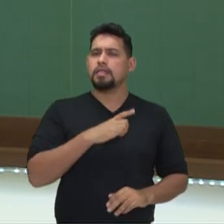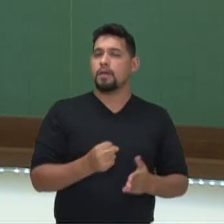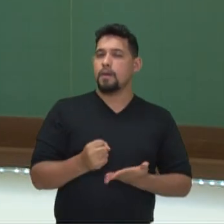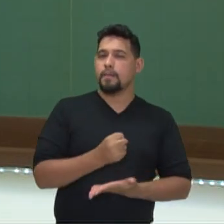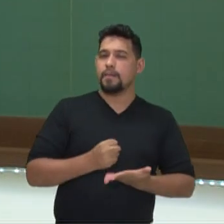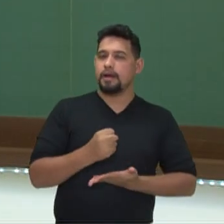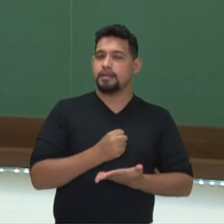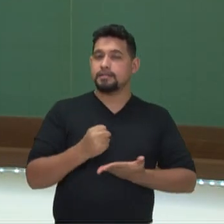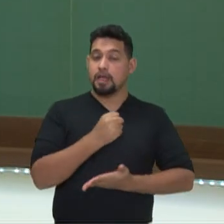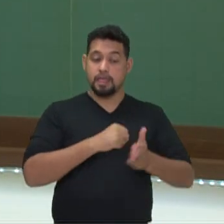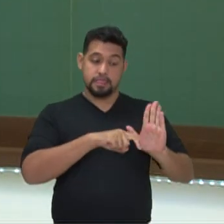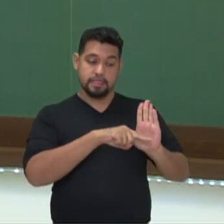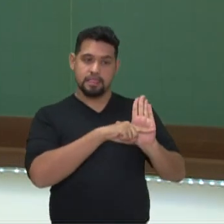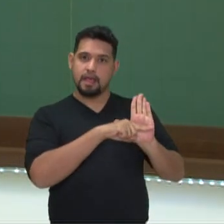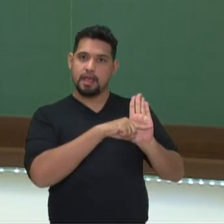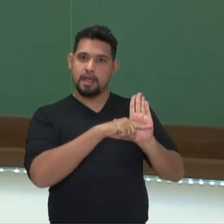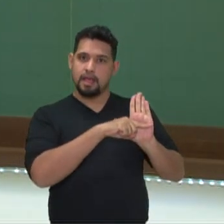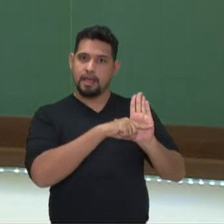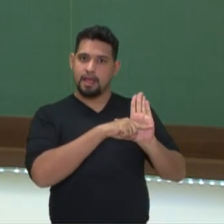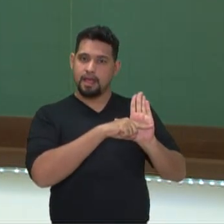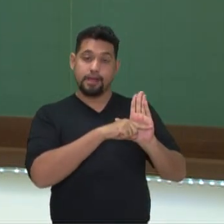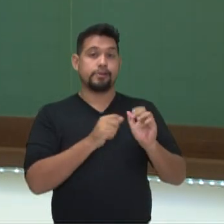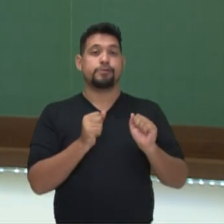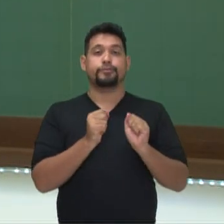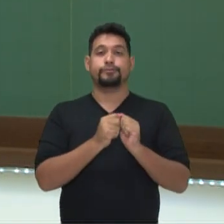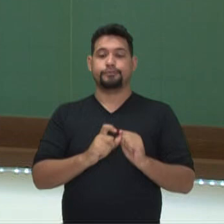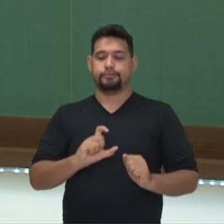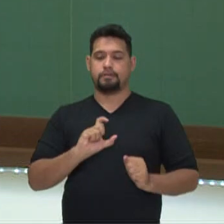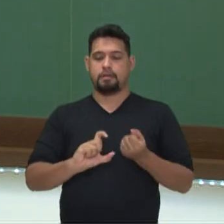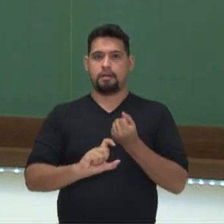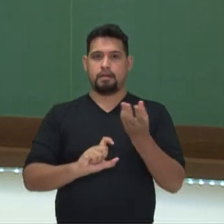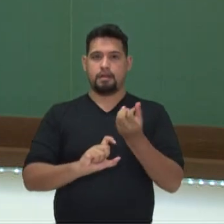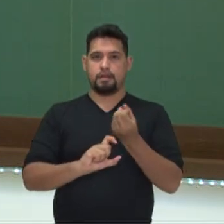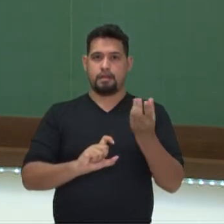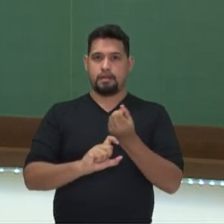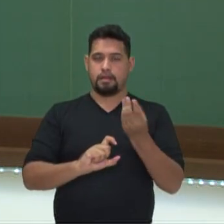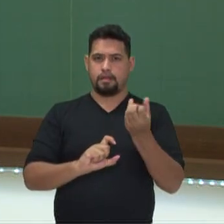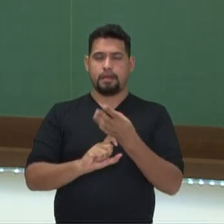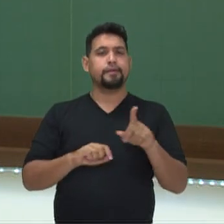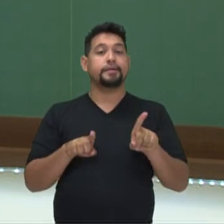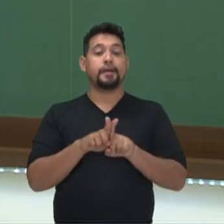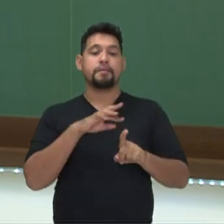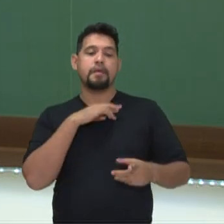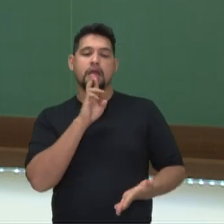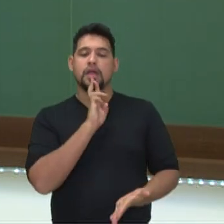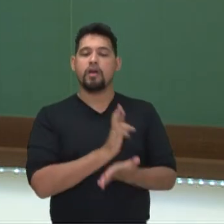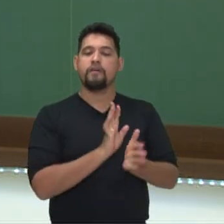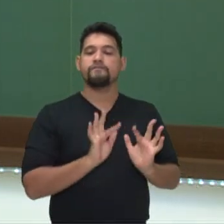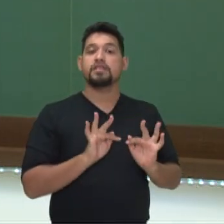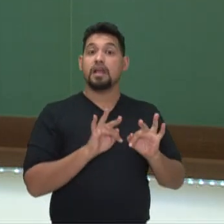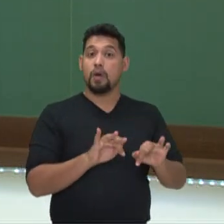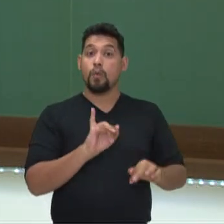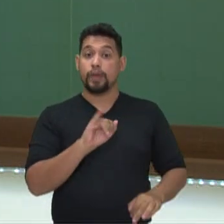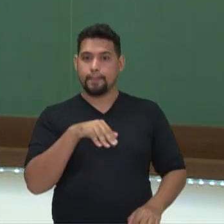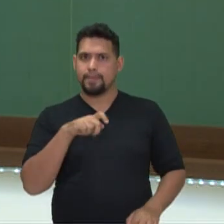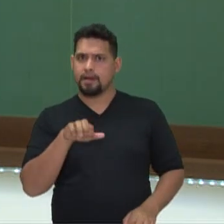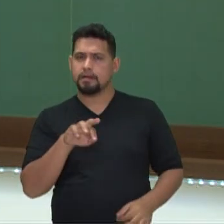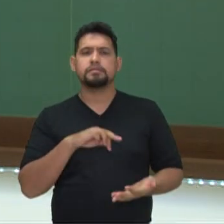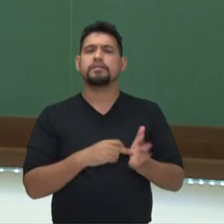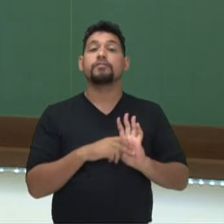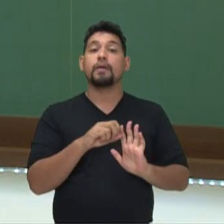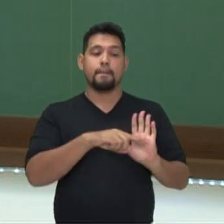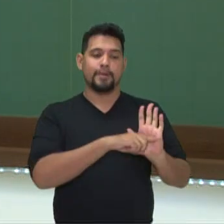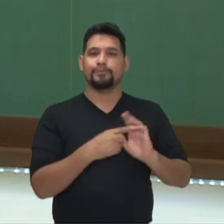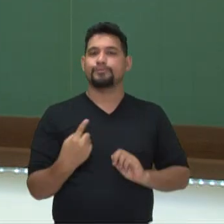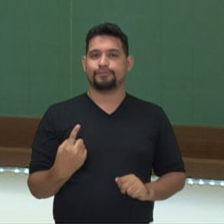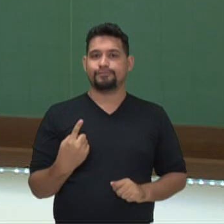base negativa com expoente ímpar, o meu resultado final vai ficar